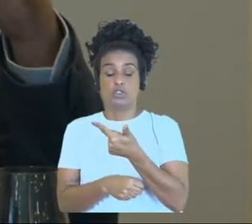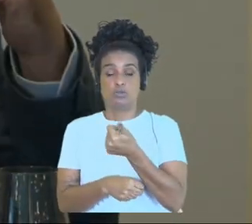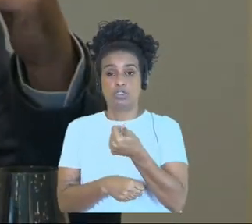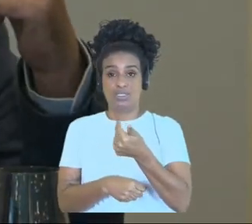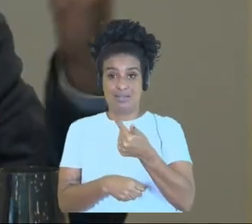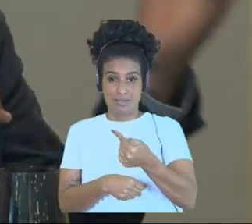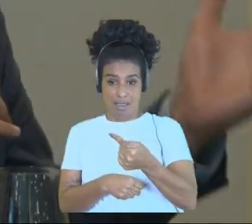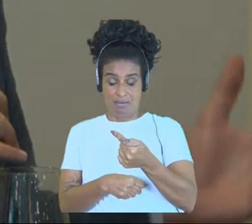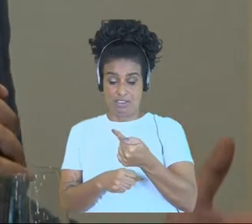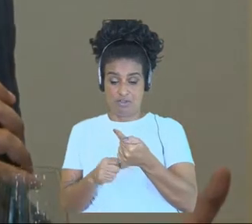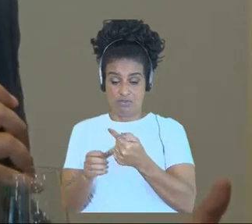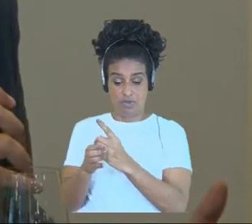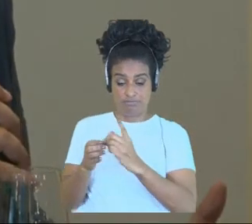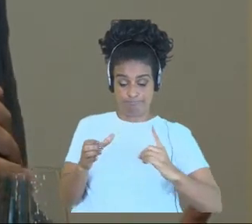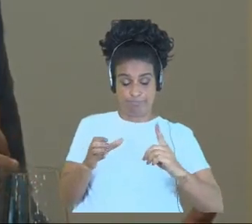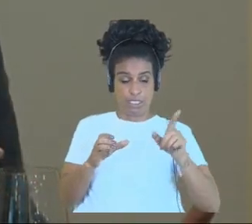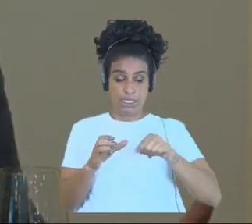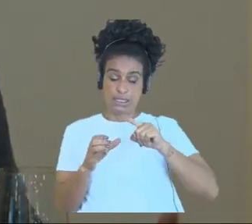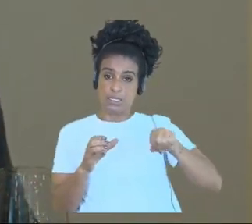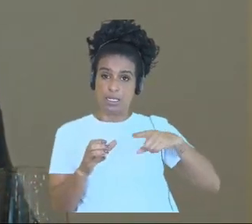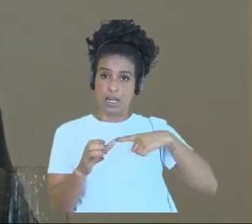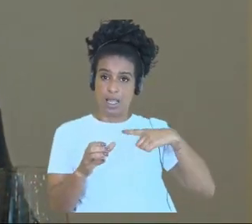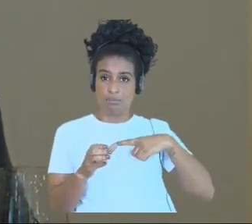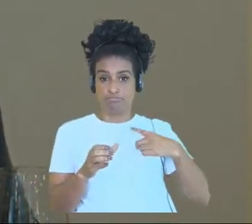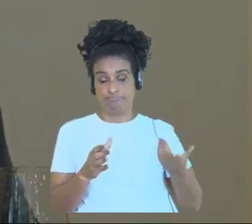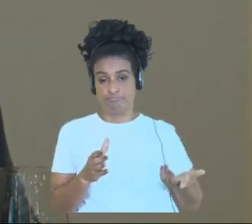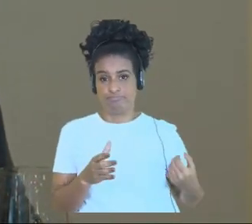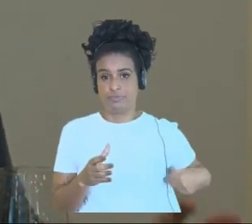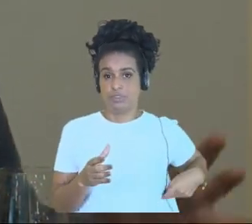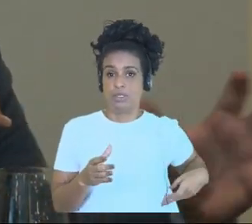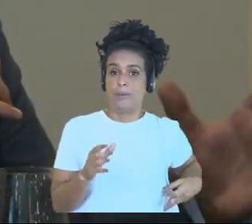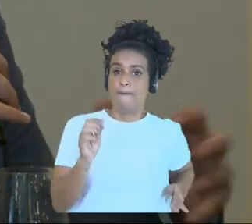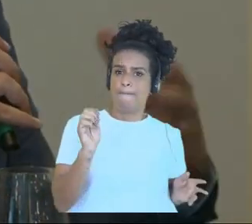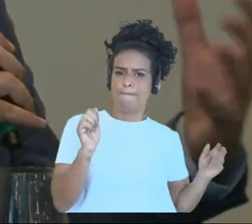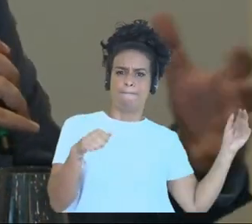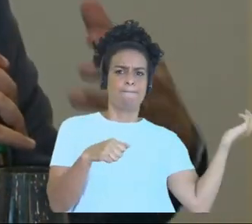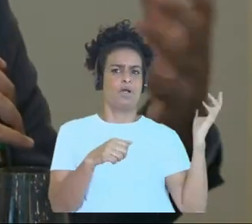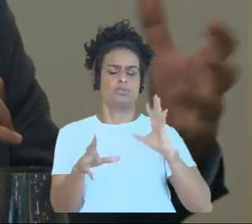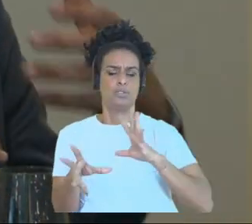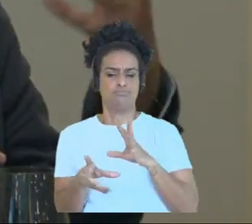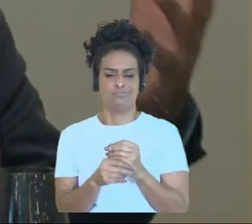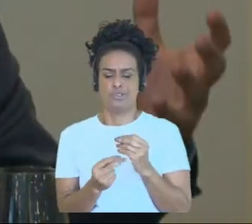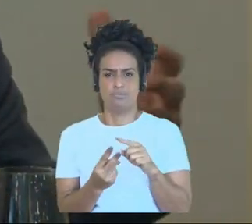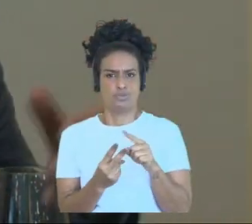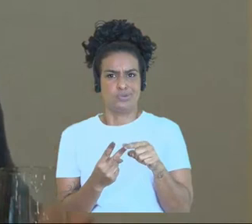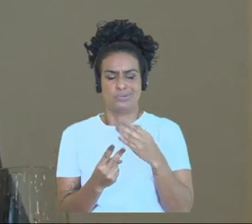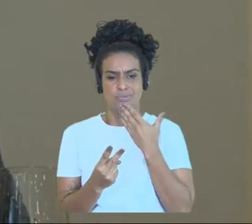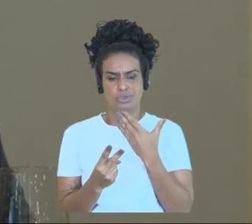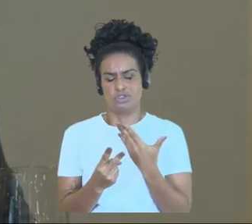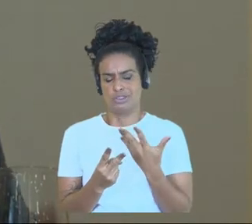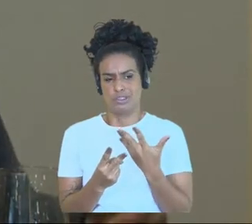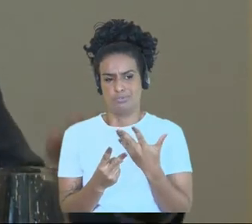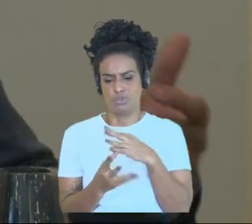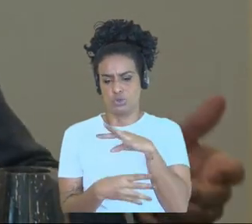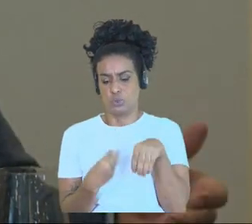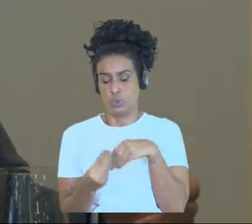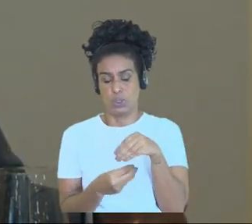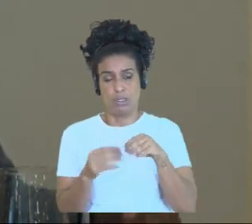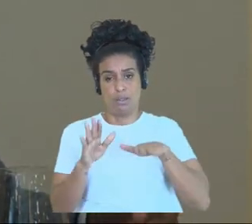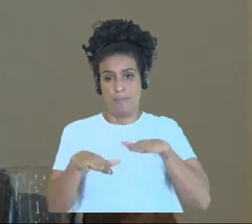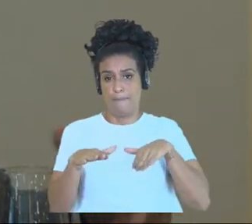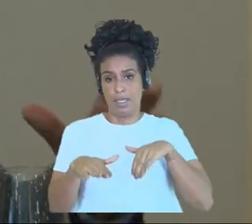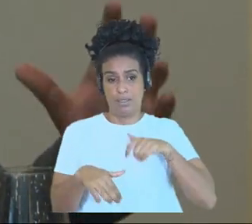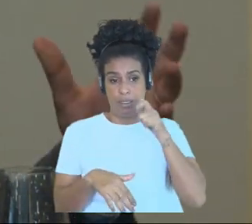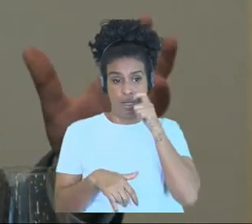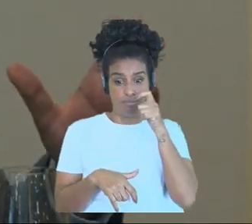quanto renascer a Unasul de alguma maneira. Pode ser até uma soma das duas coisas, né? Dependendo da ambição do projeto do